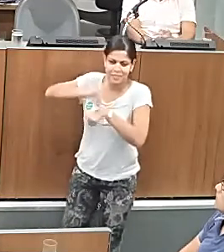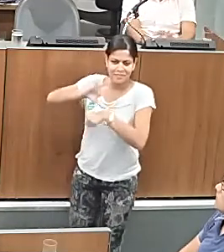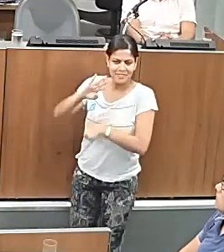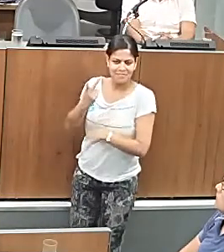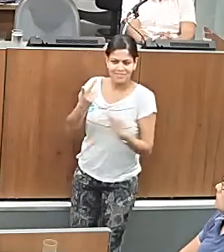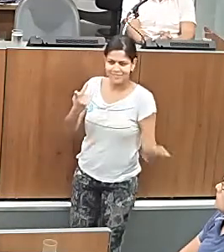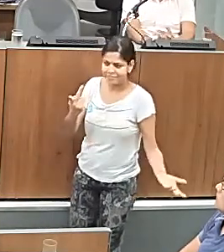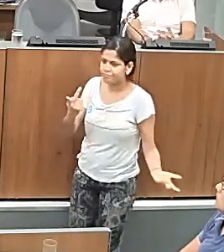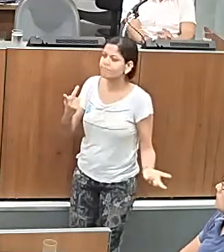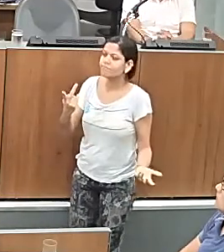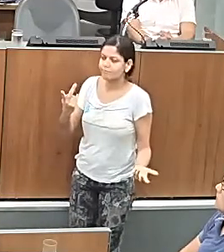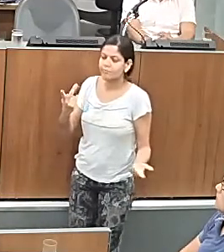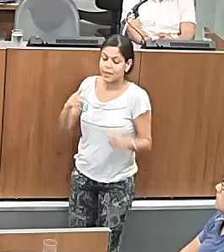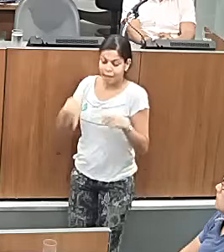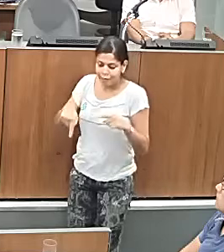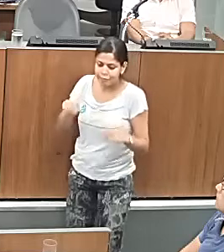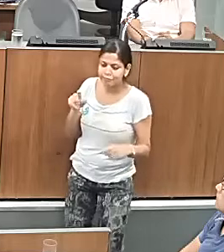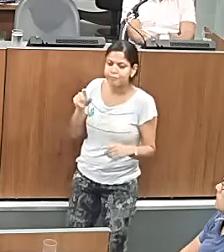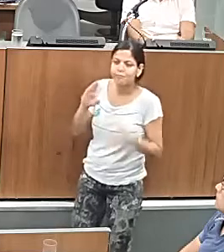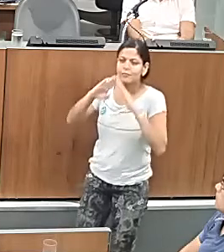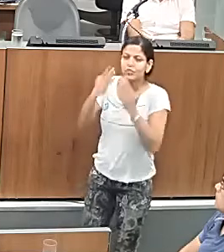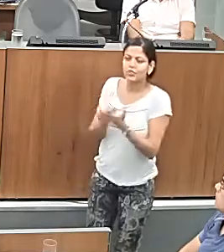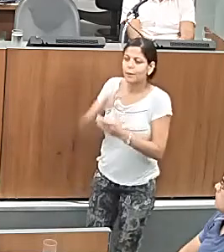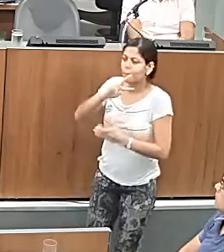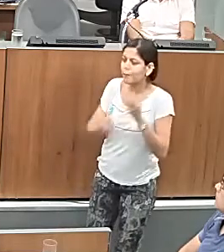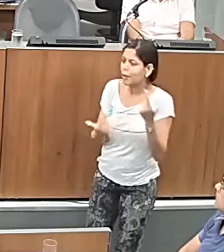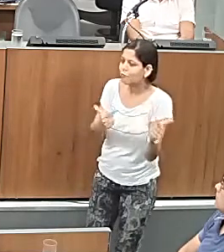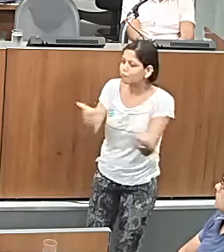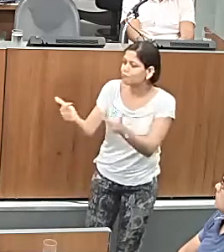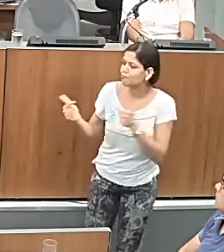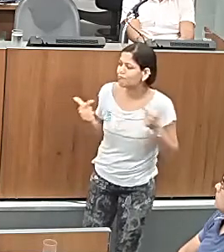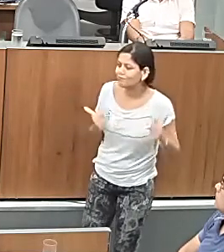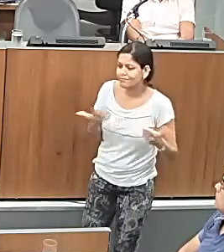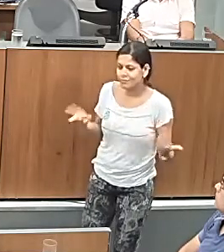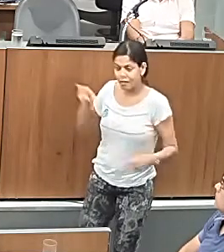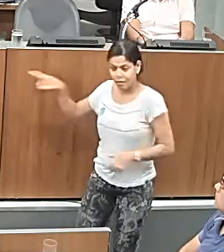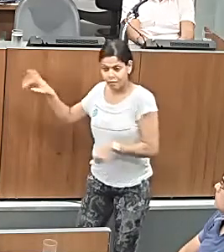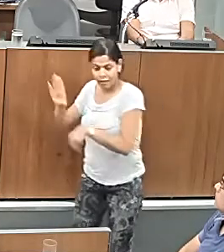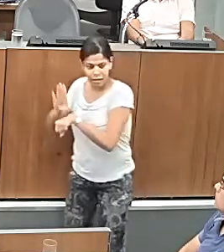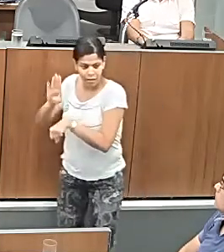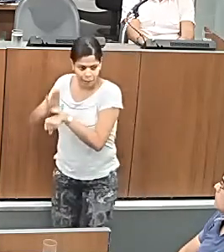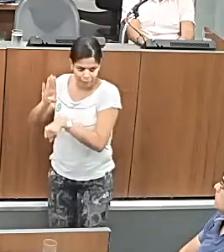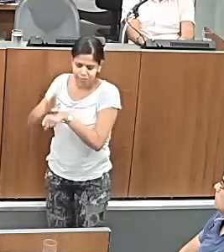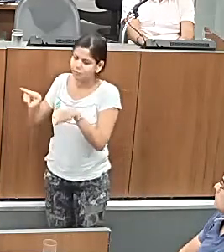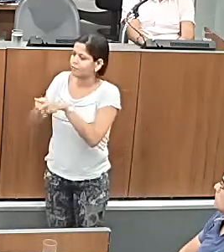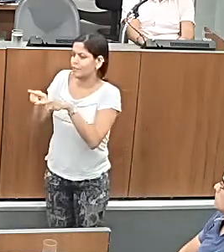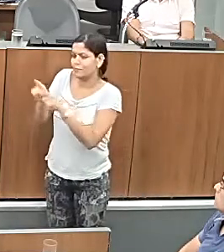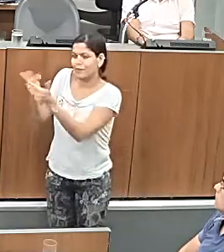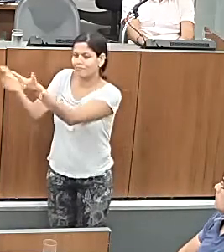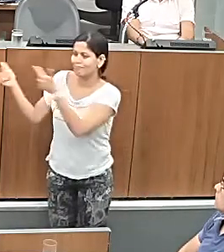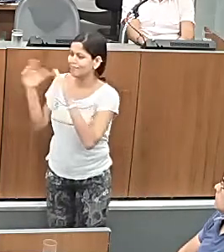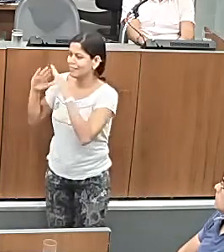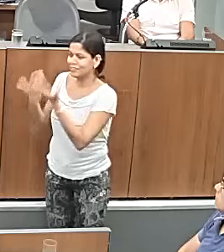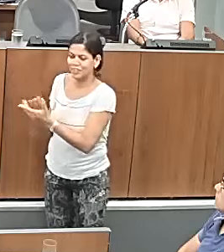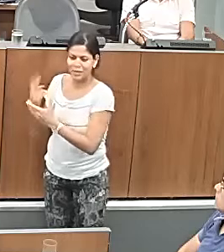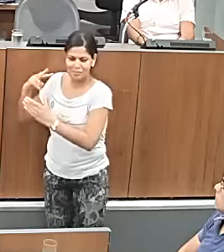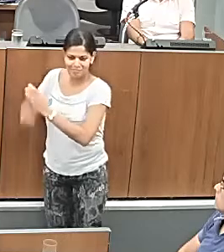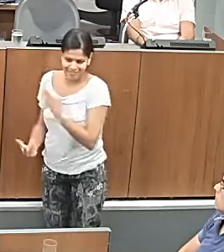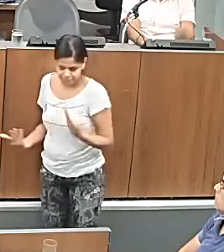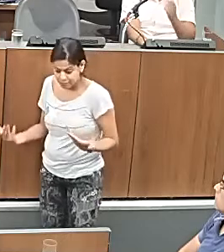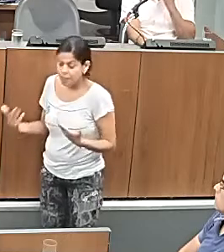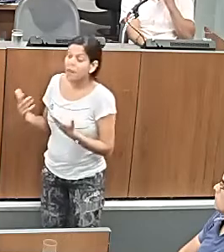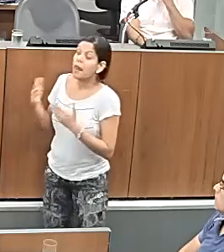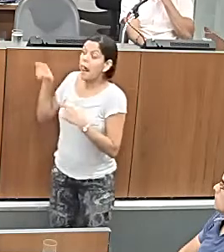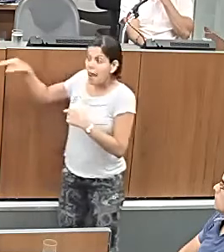Em Betim, que é próxima, né, à região metropolitana de Belo Horizonte. E nós também, em